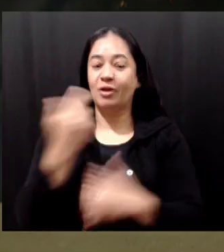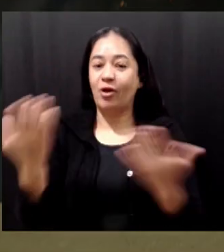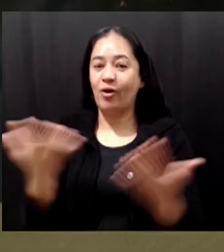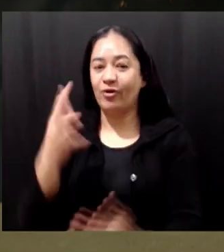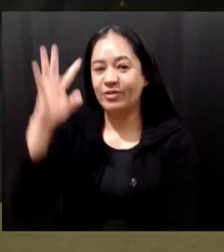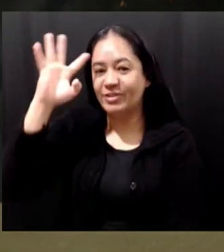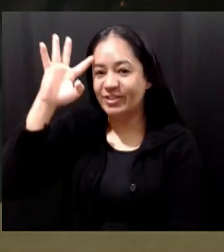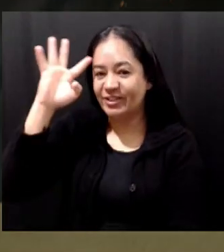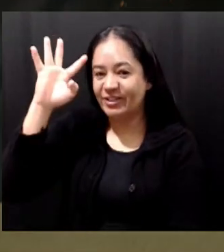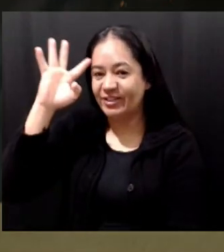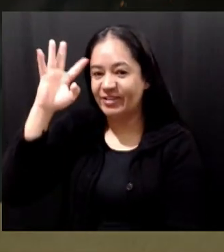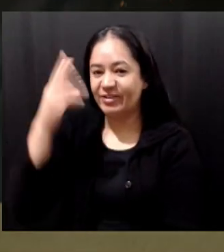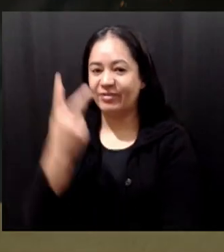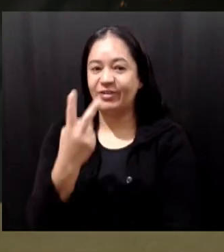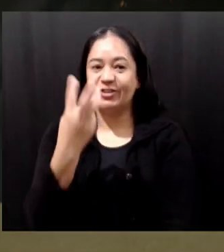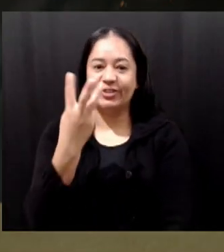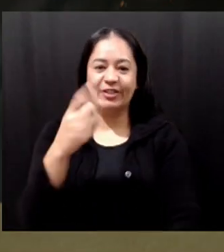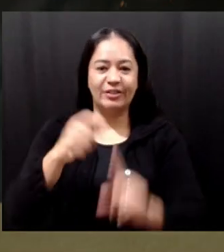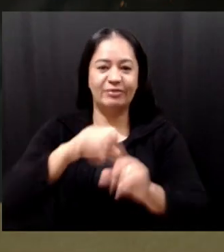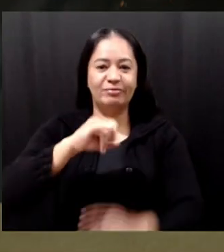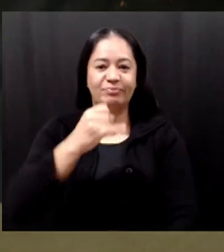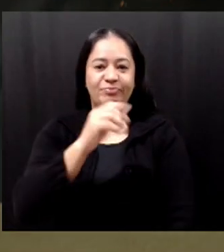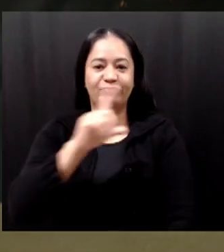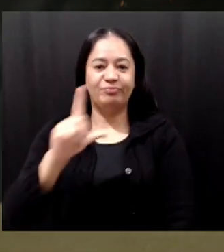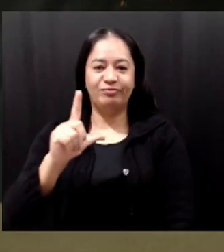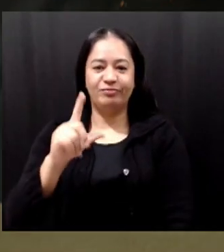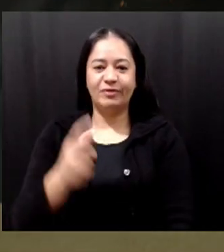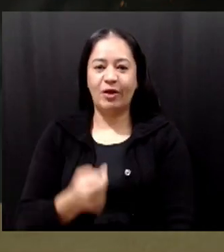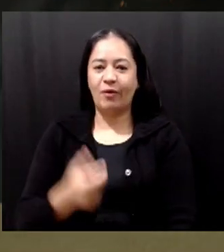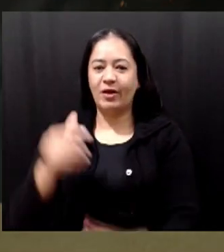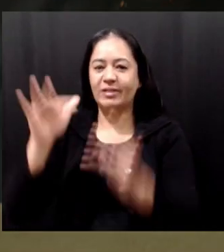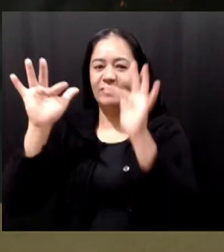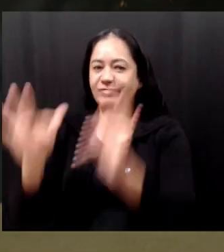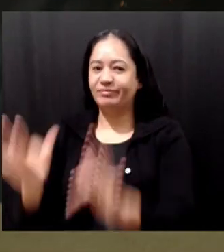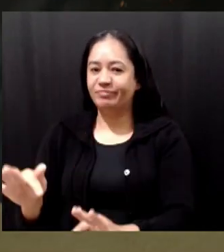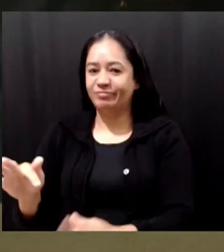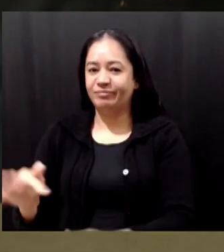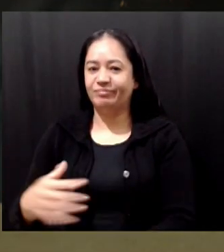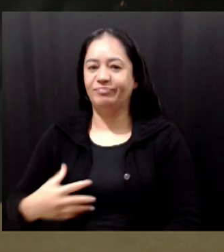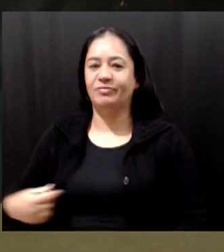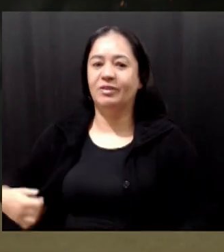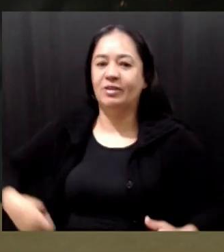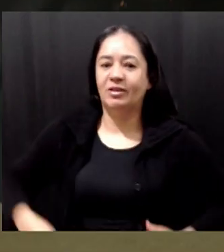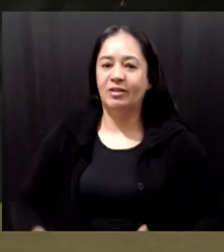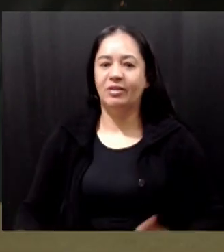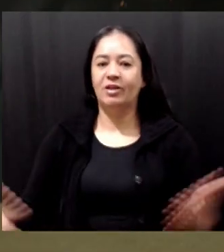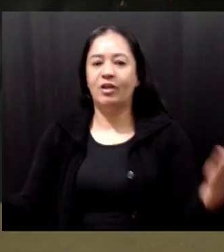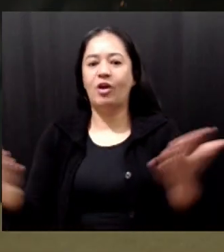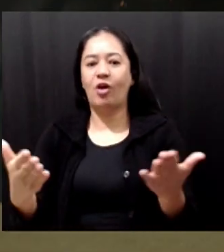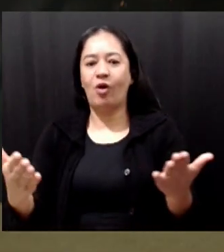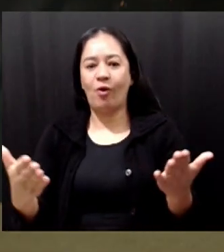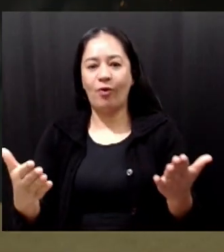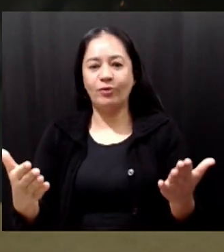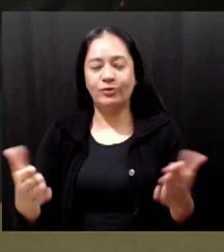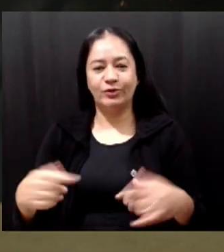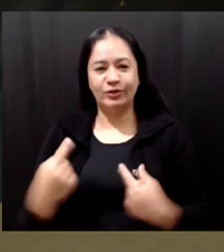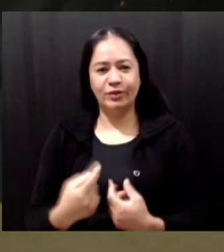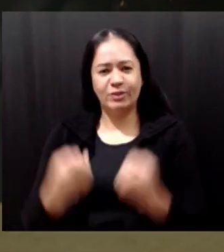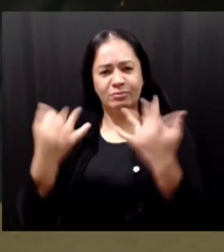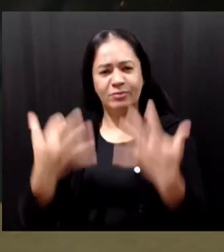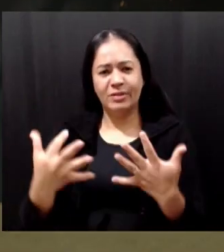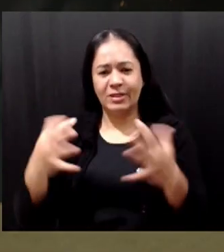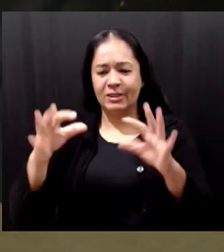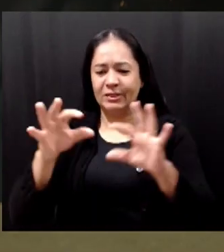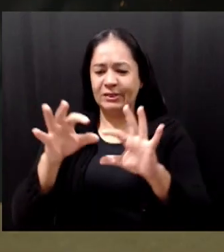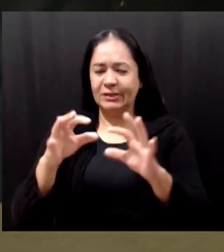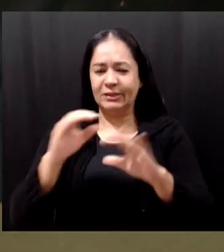23 de julho, estamos na metade da semana e hoje nós vamos falar sobre a desconexão. Será que desconectar das redes